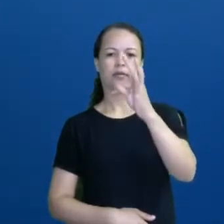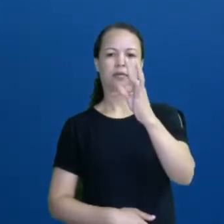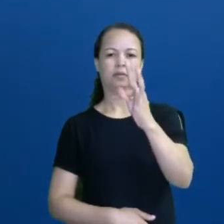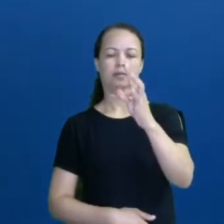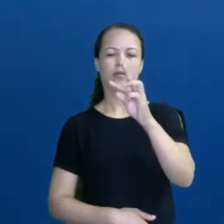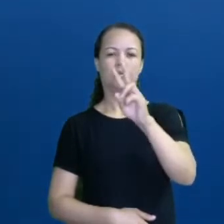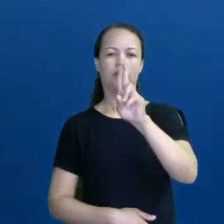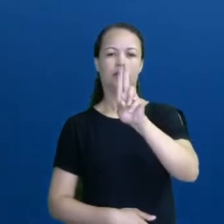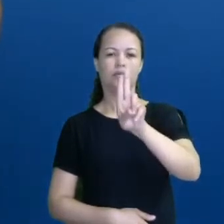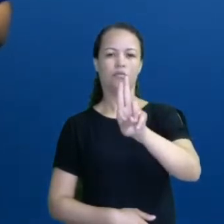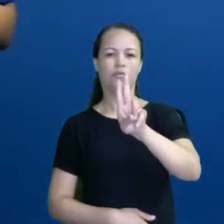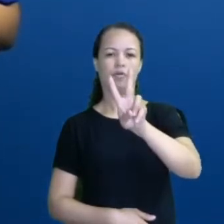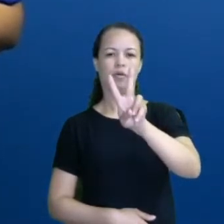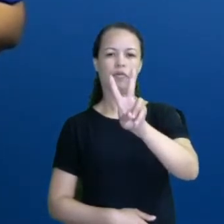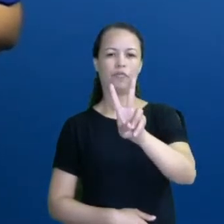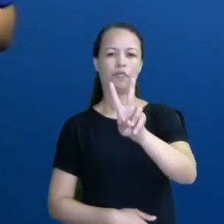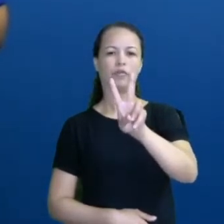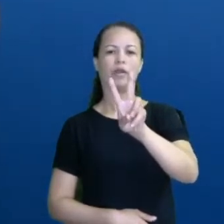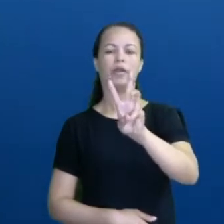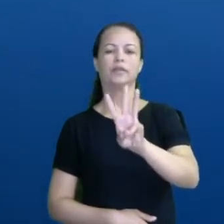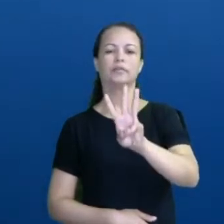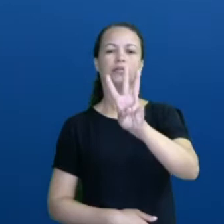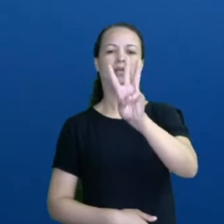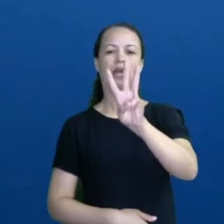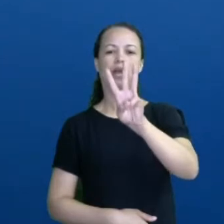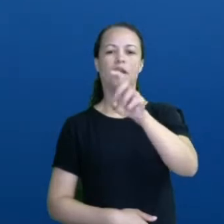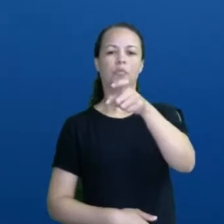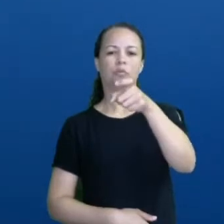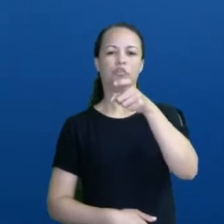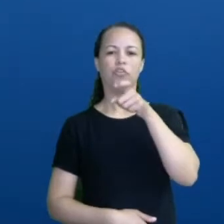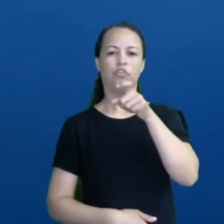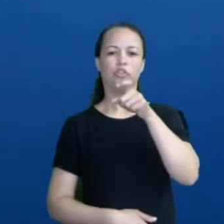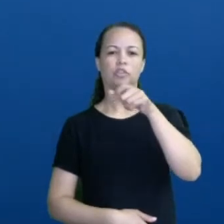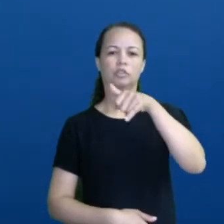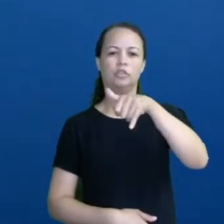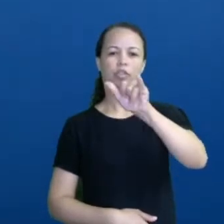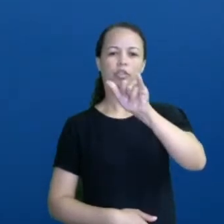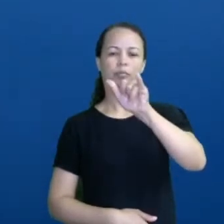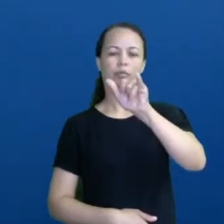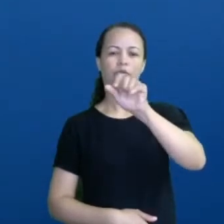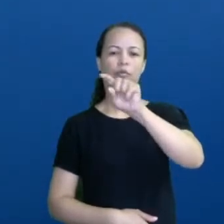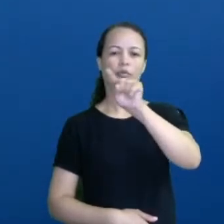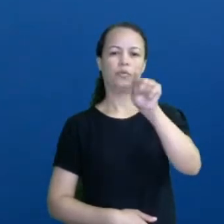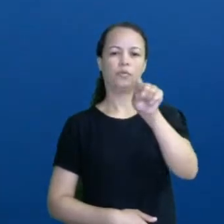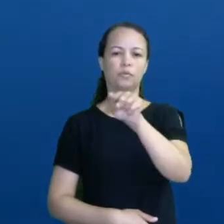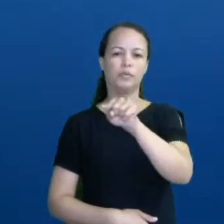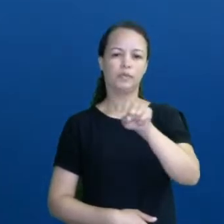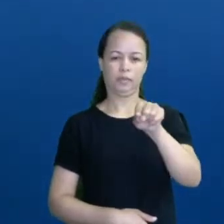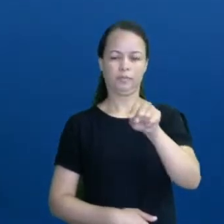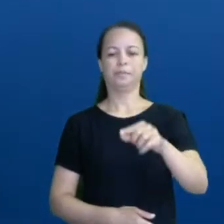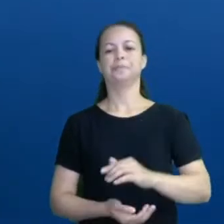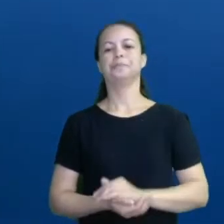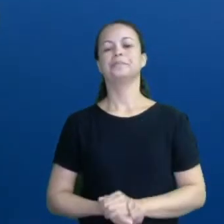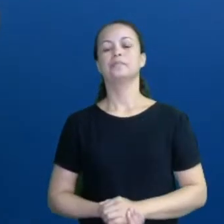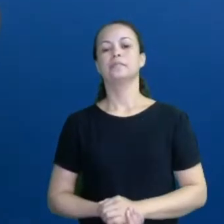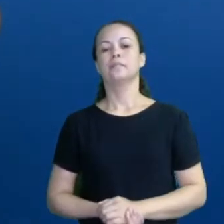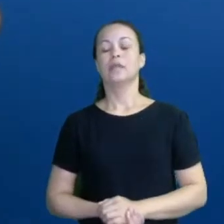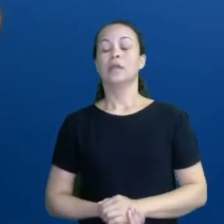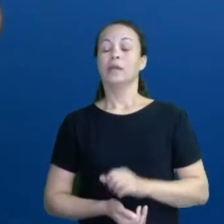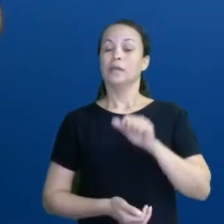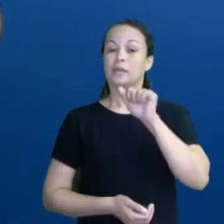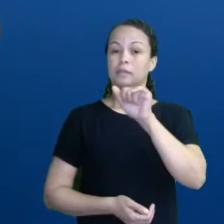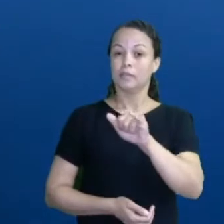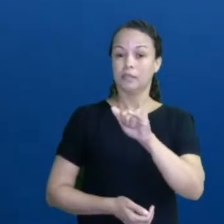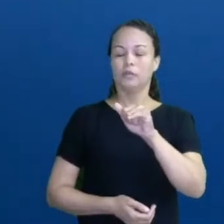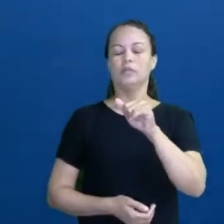T, U, V, W, X, Y e Z. Então, se eu tivesse